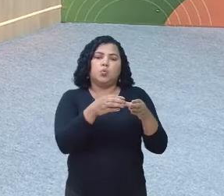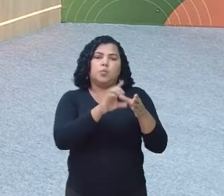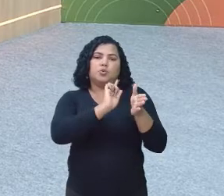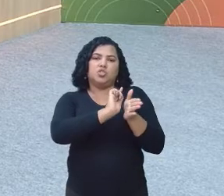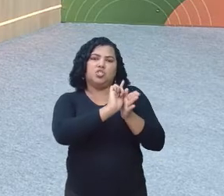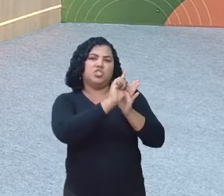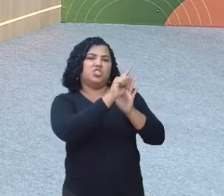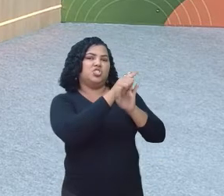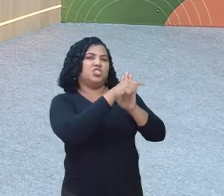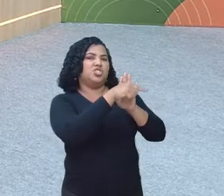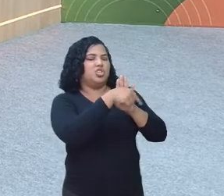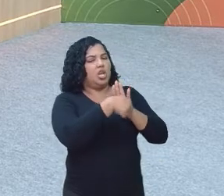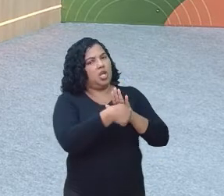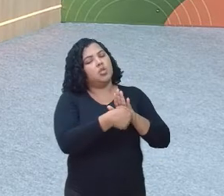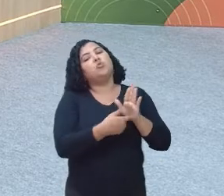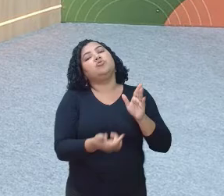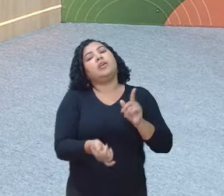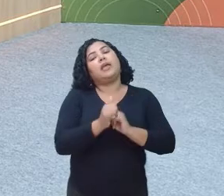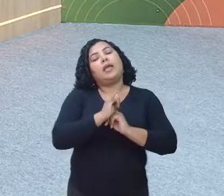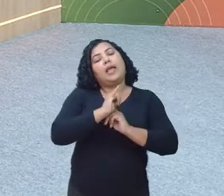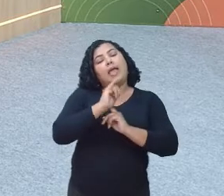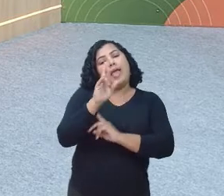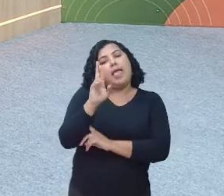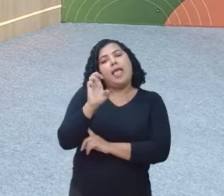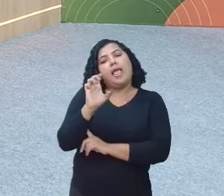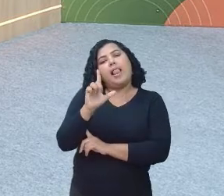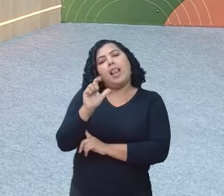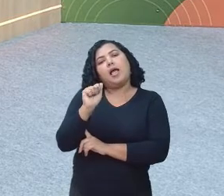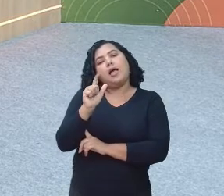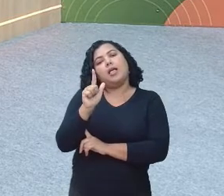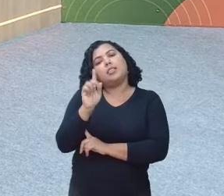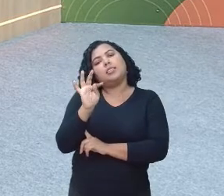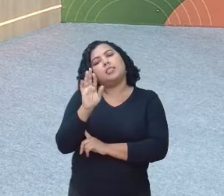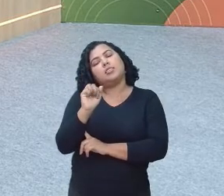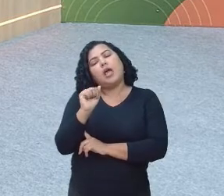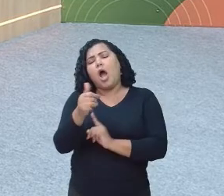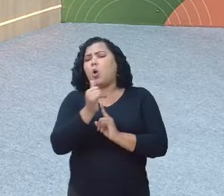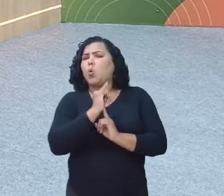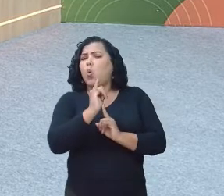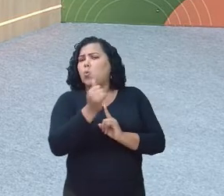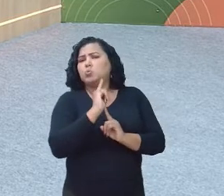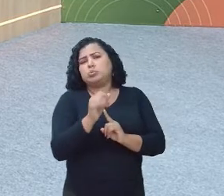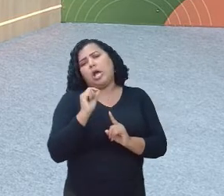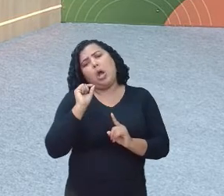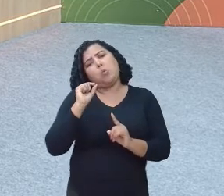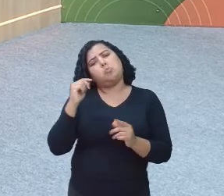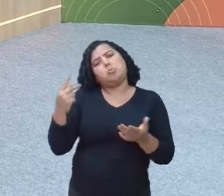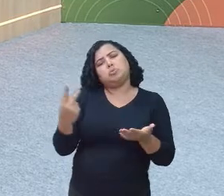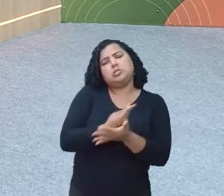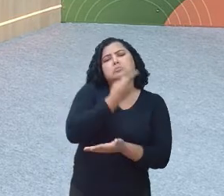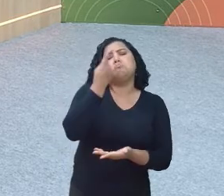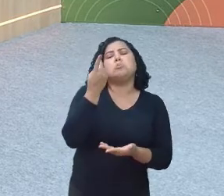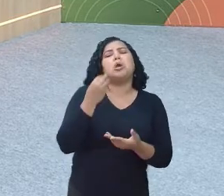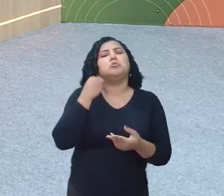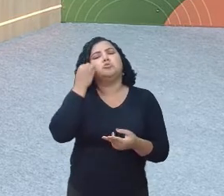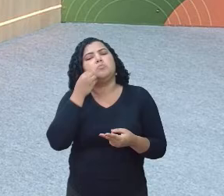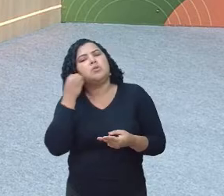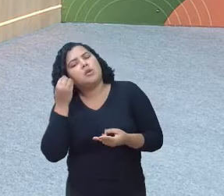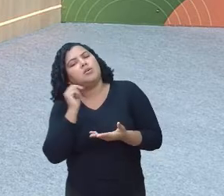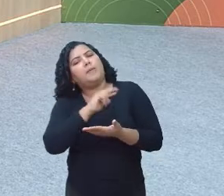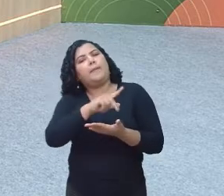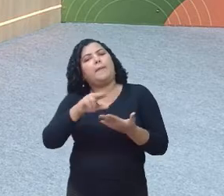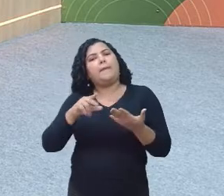aqui vão relatar um acontecimento, relatar uma história de vida, relatar um momento histórico da sociedade. Então, eles